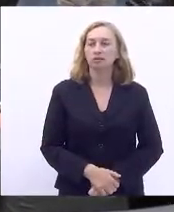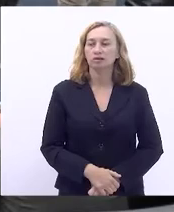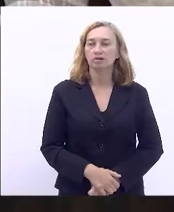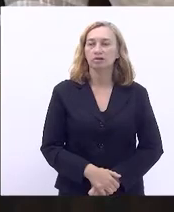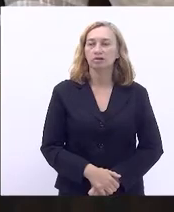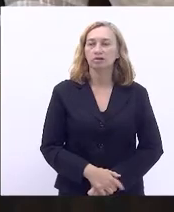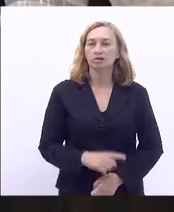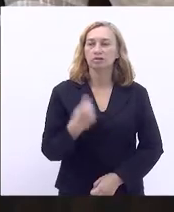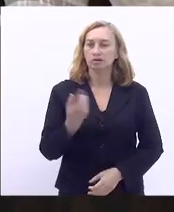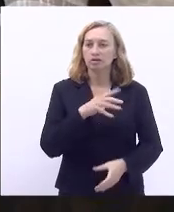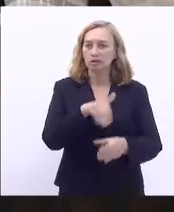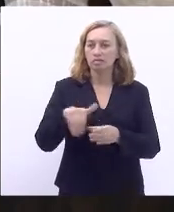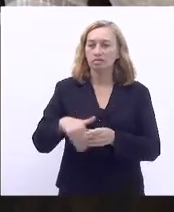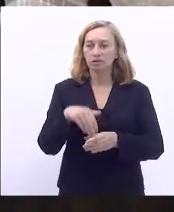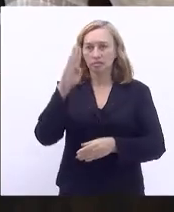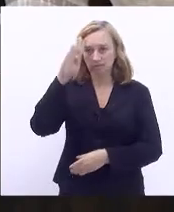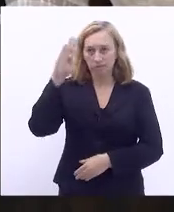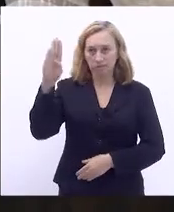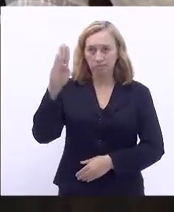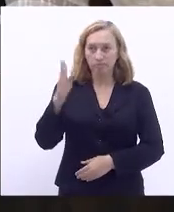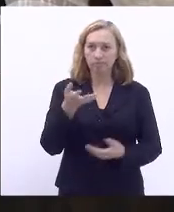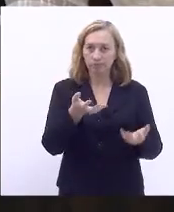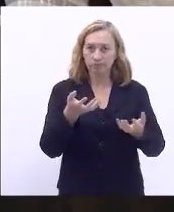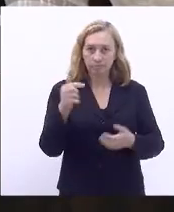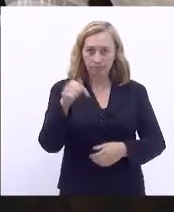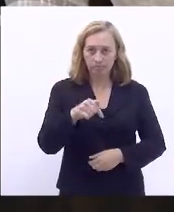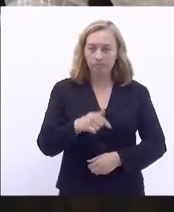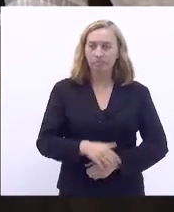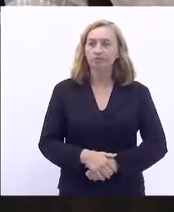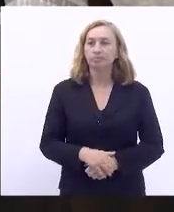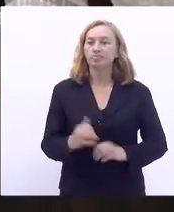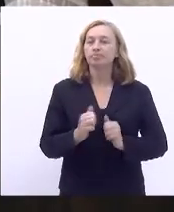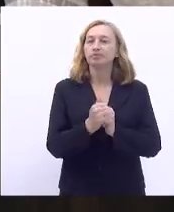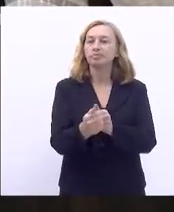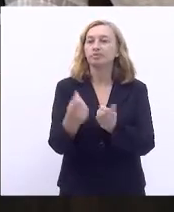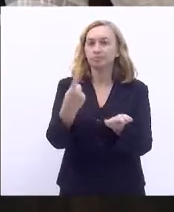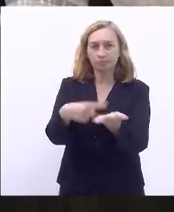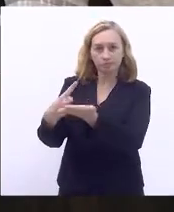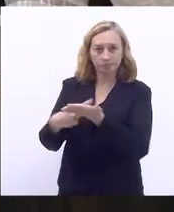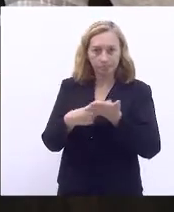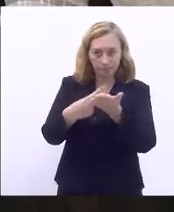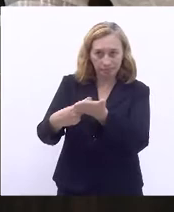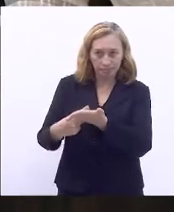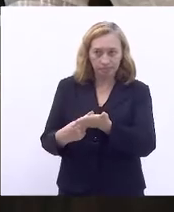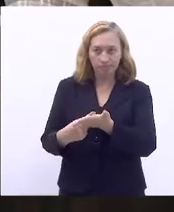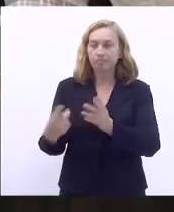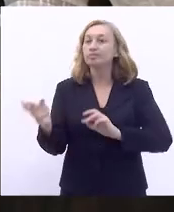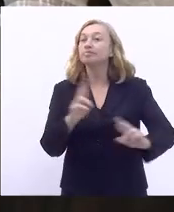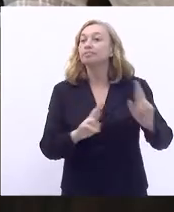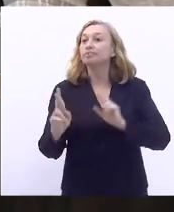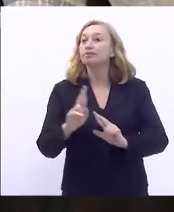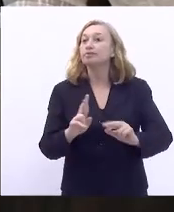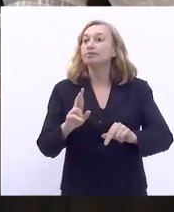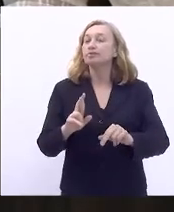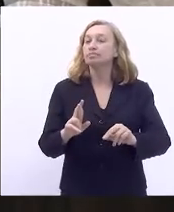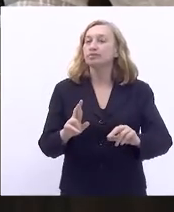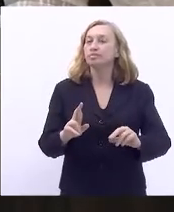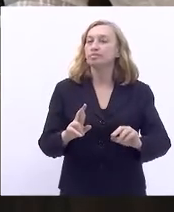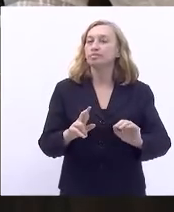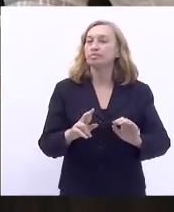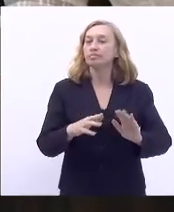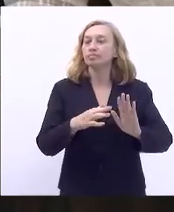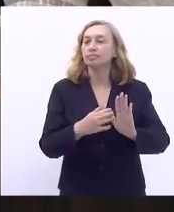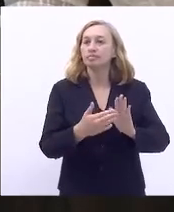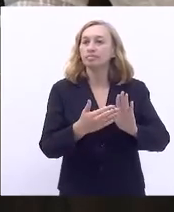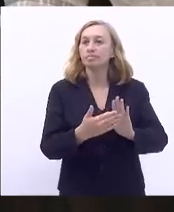Nós vamos votar o principal. Eu quero aqui conduzir o acordo em relação aos destaques.